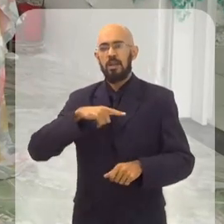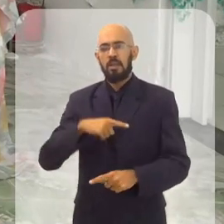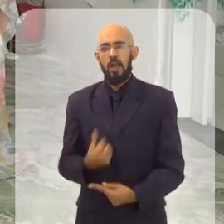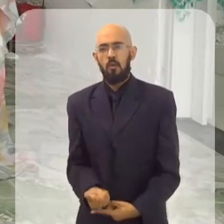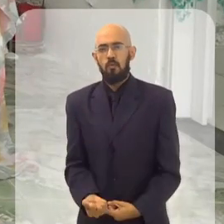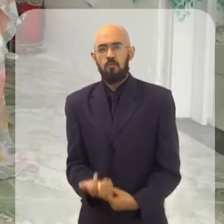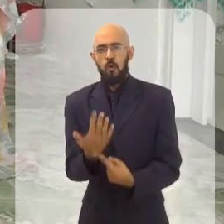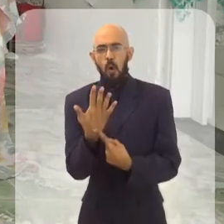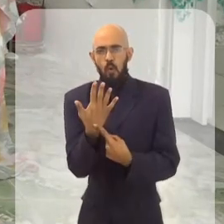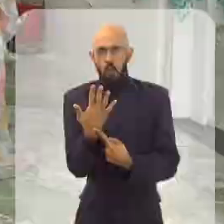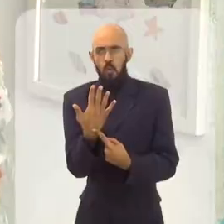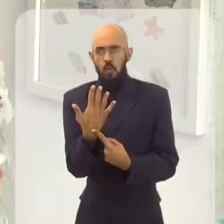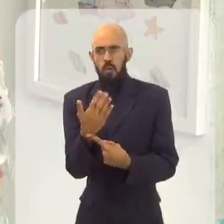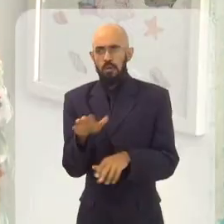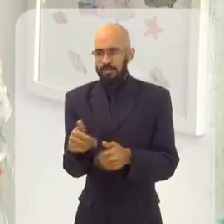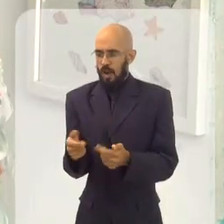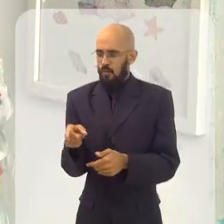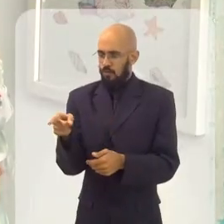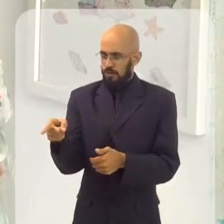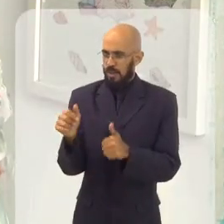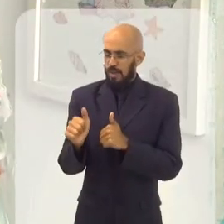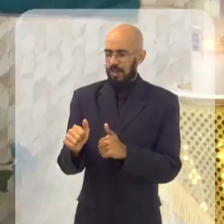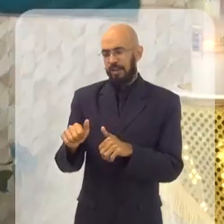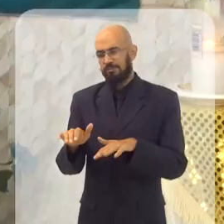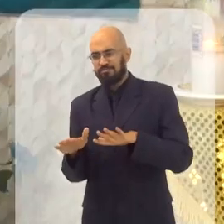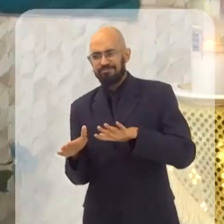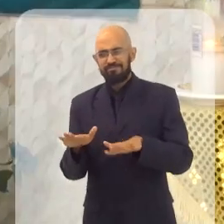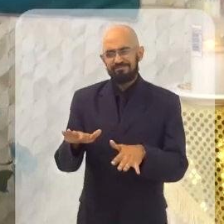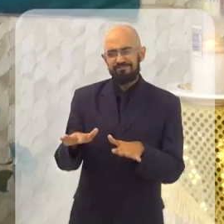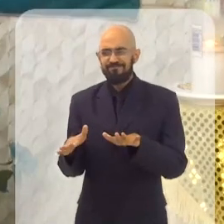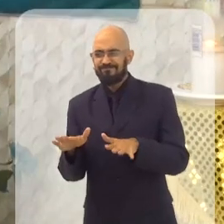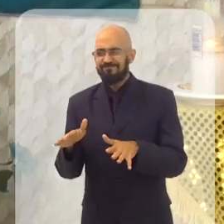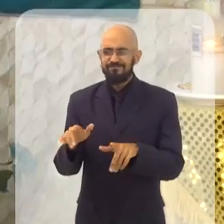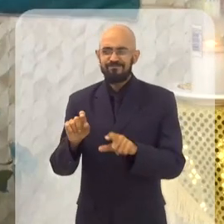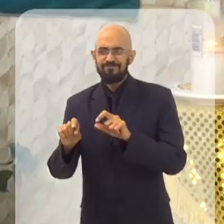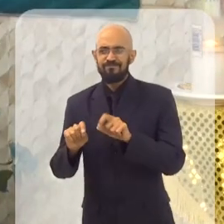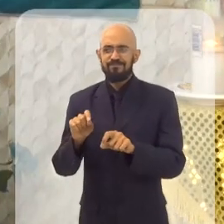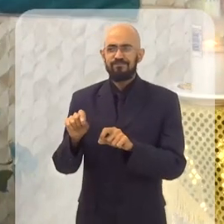a fogueira, então você meio que,